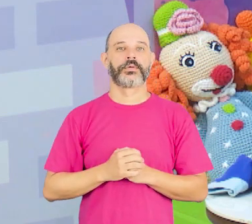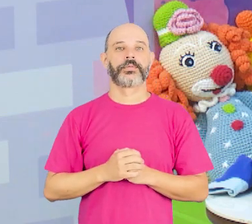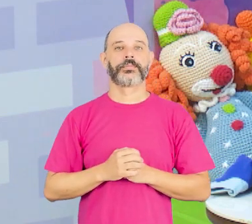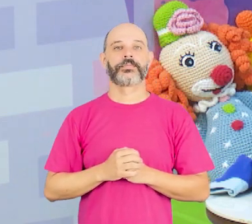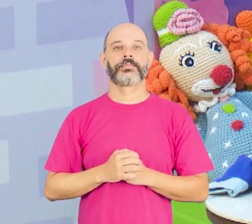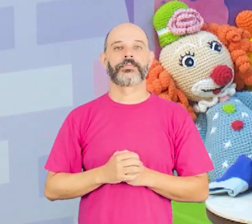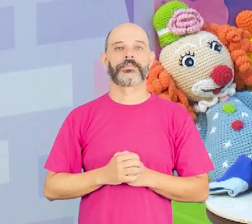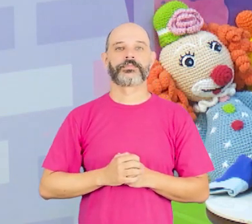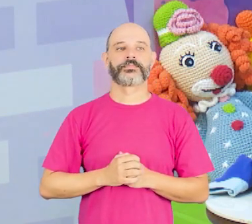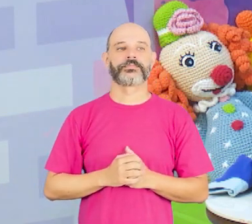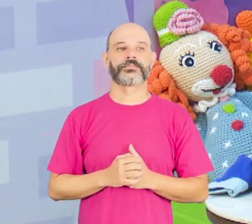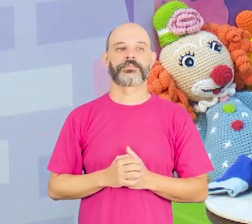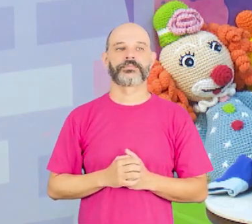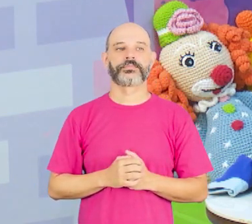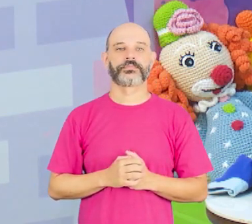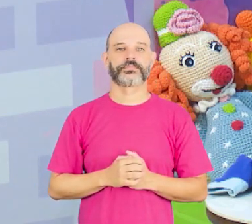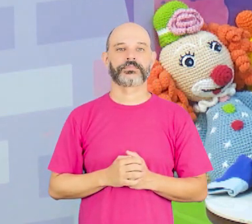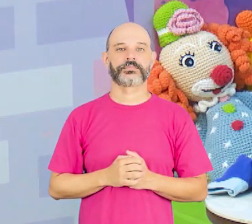guarda-chuva.